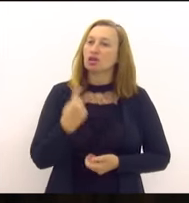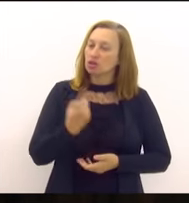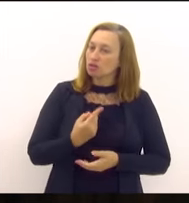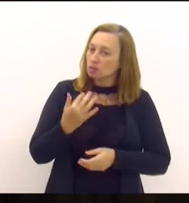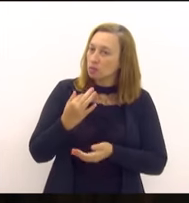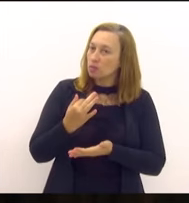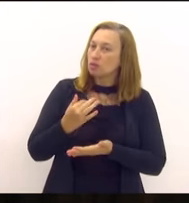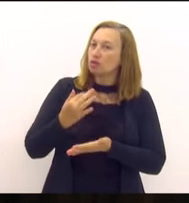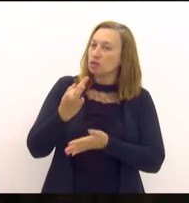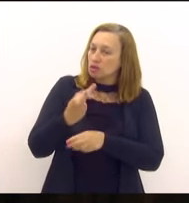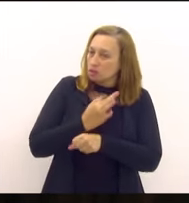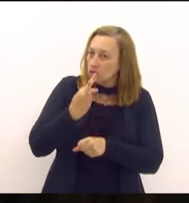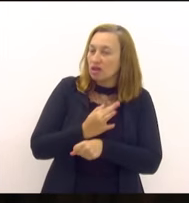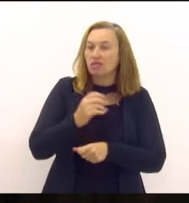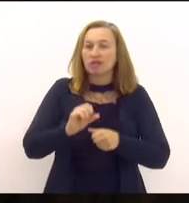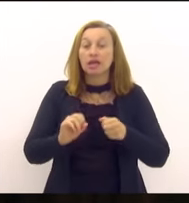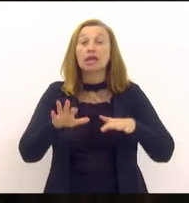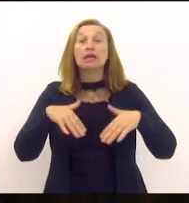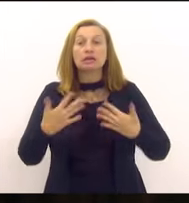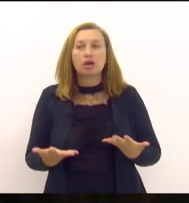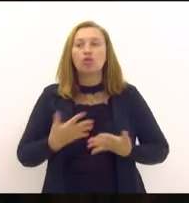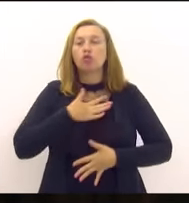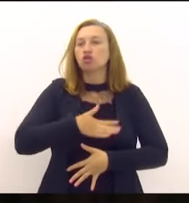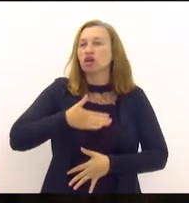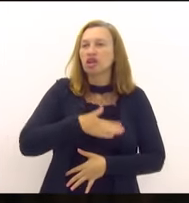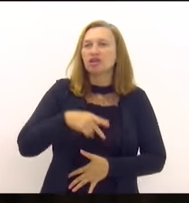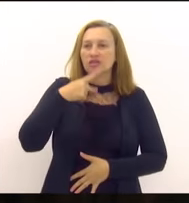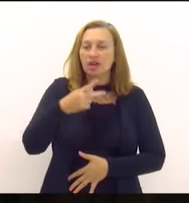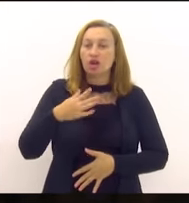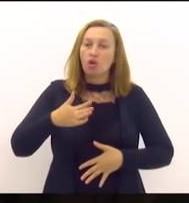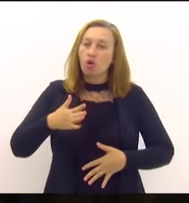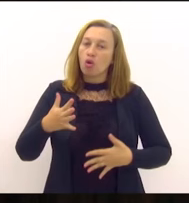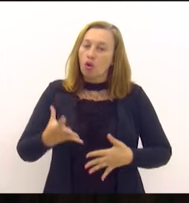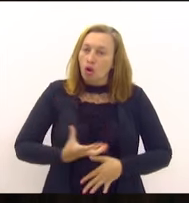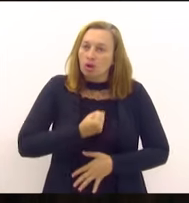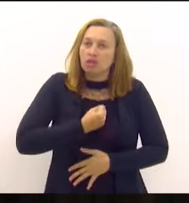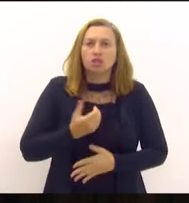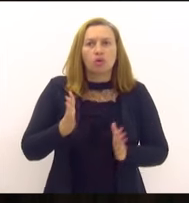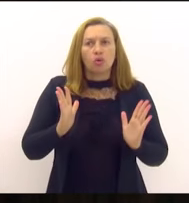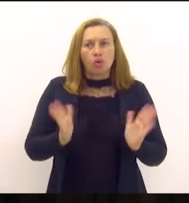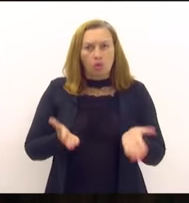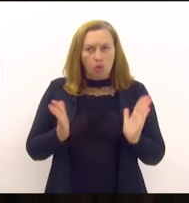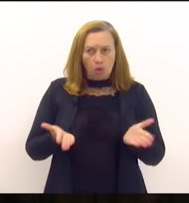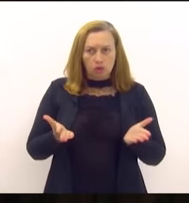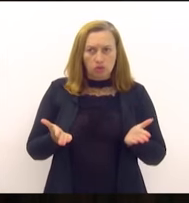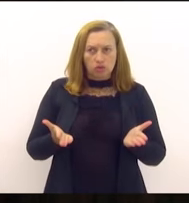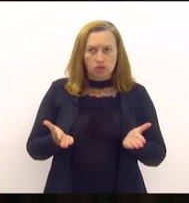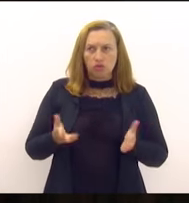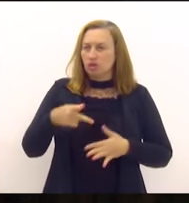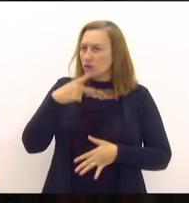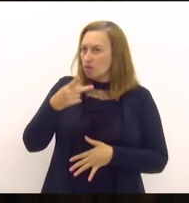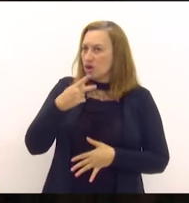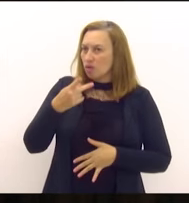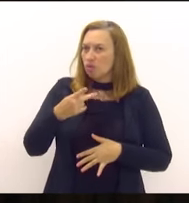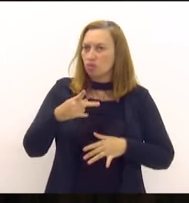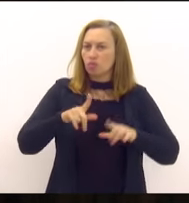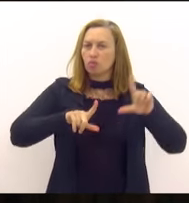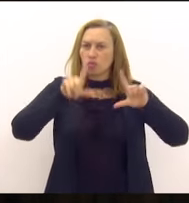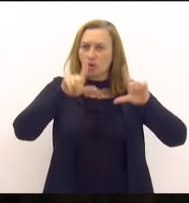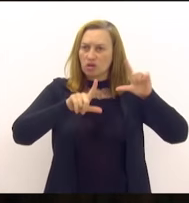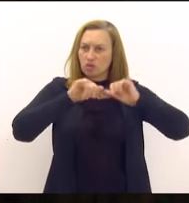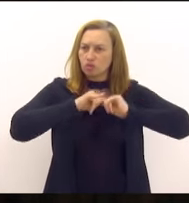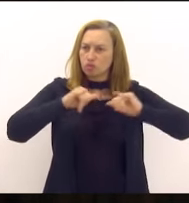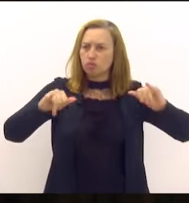fazer. Então, gostaria de dizer que hoje fui surpreendido naquilo que considero uma matéria